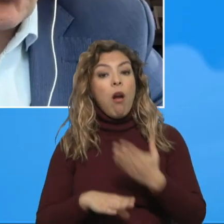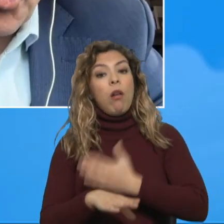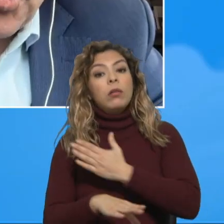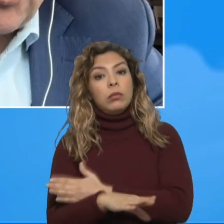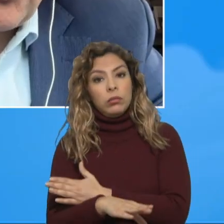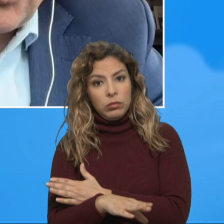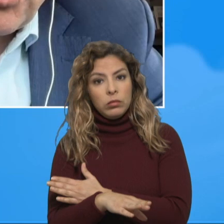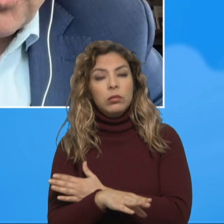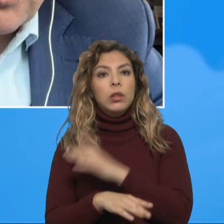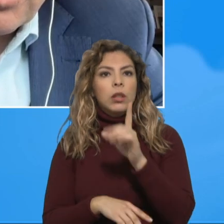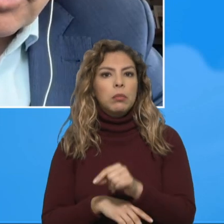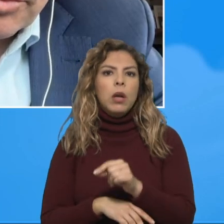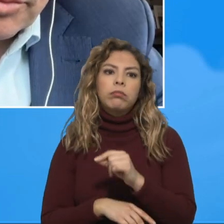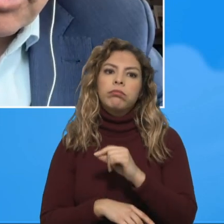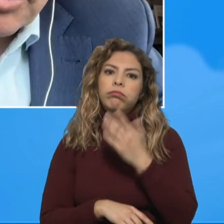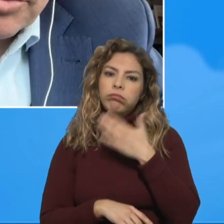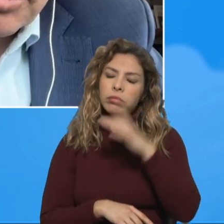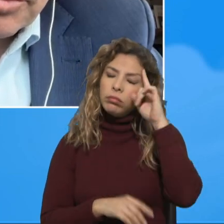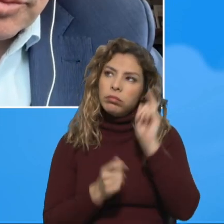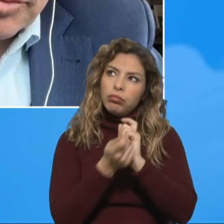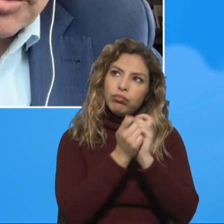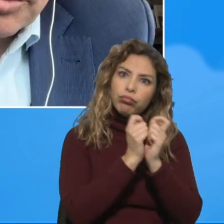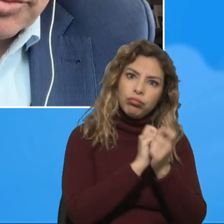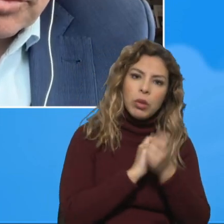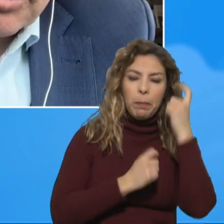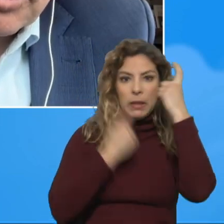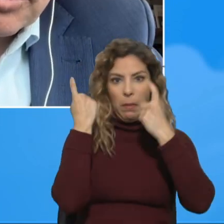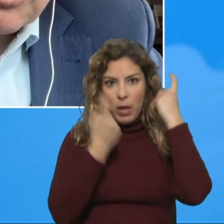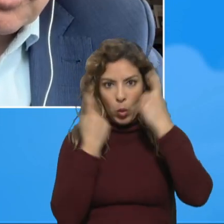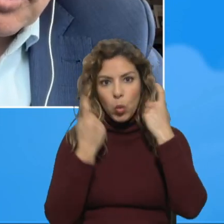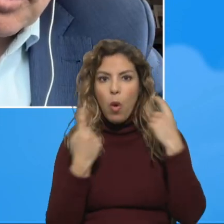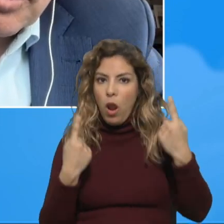e tem moldado o pensamento também nessa linha,